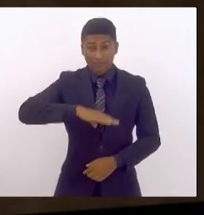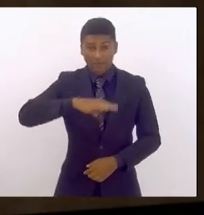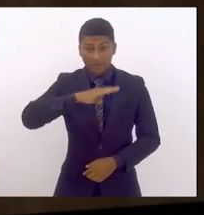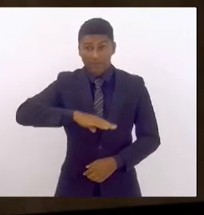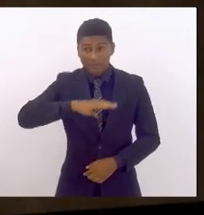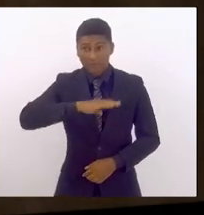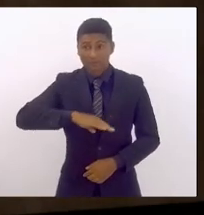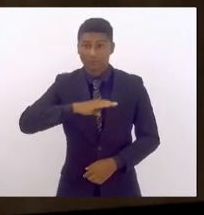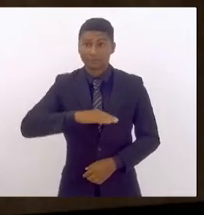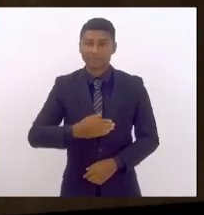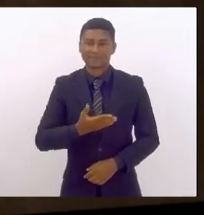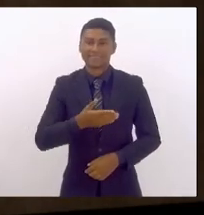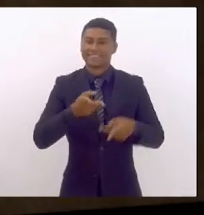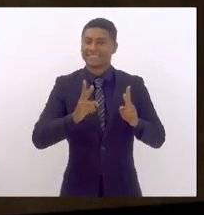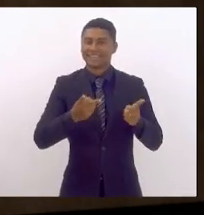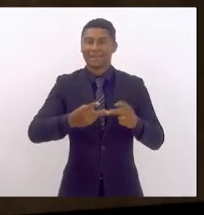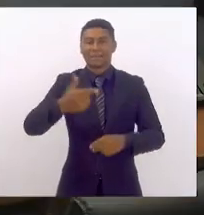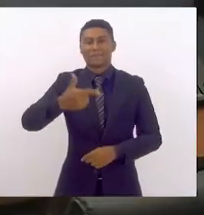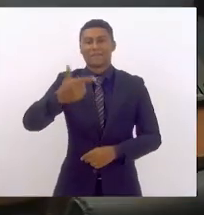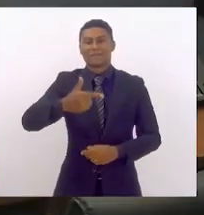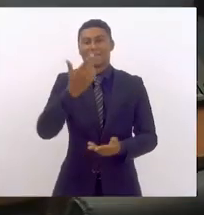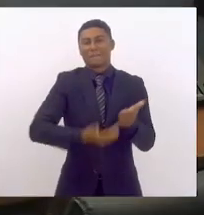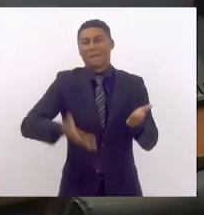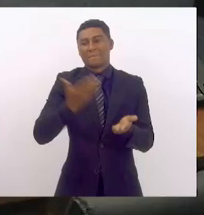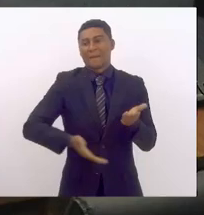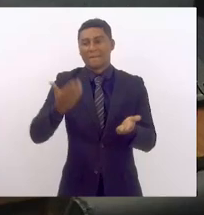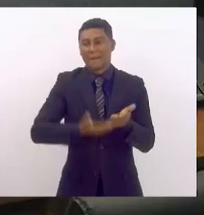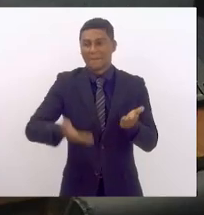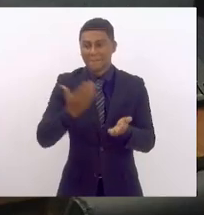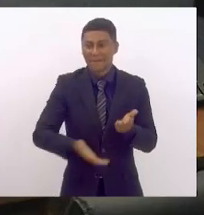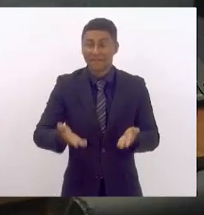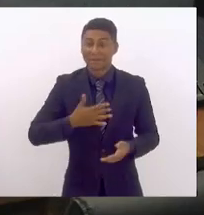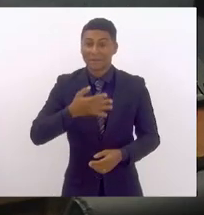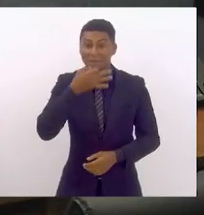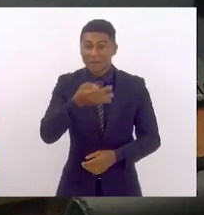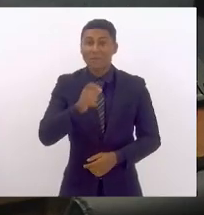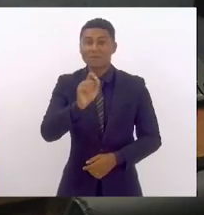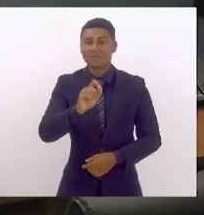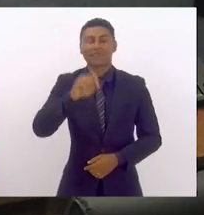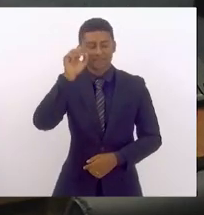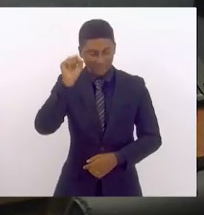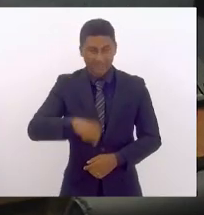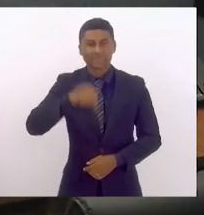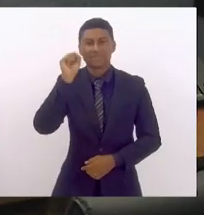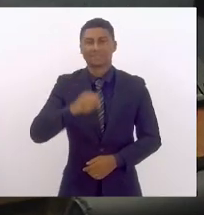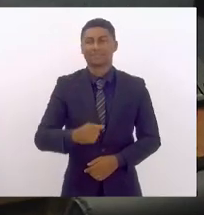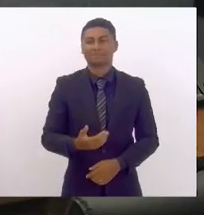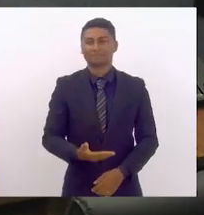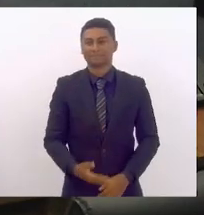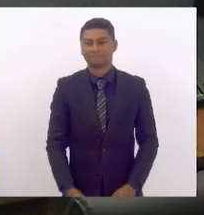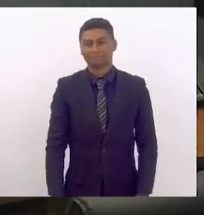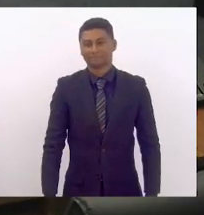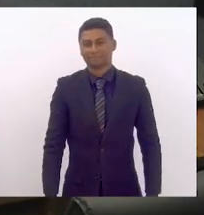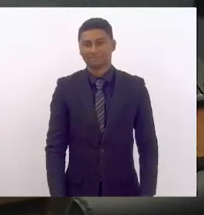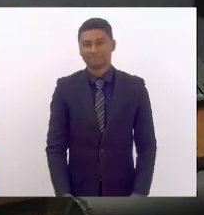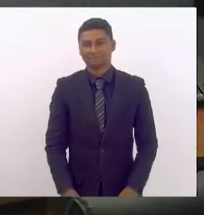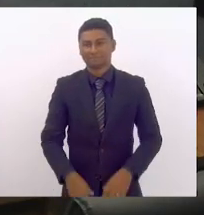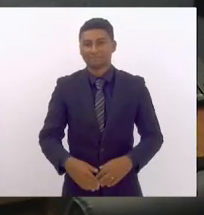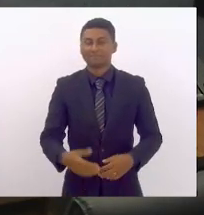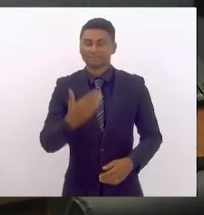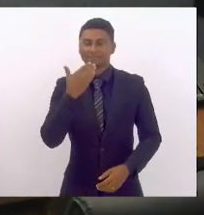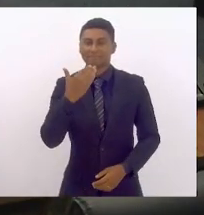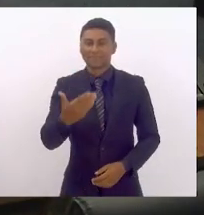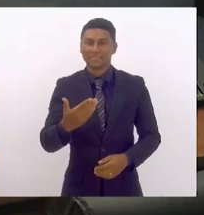o nosso eterno vice o meu parecer é favorável no mérito concluindo